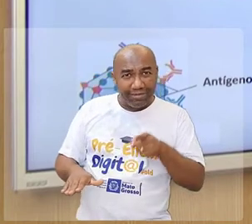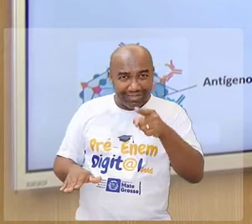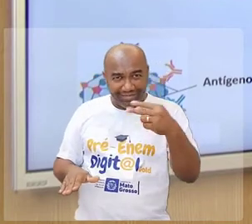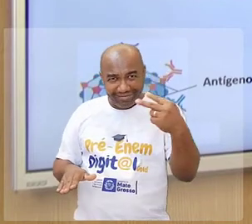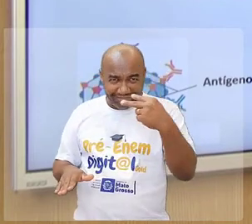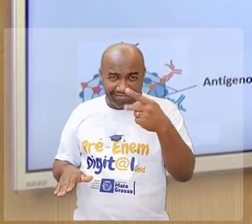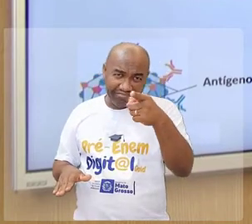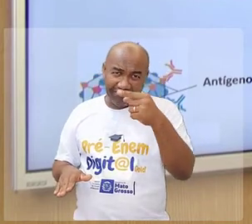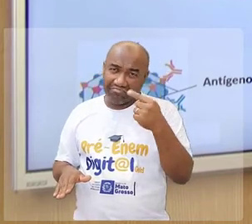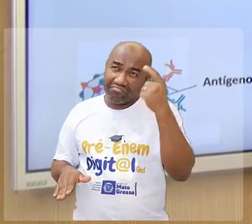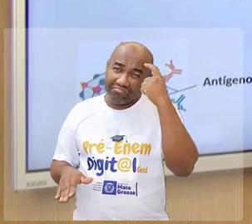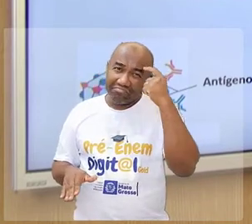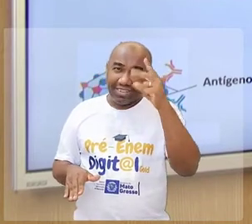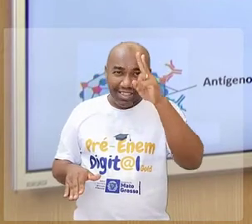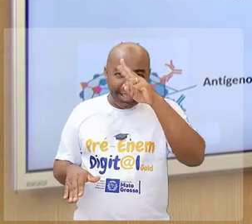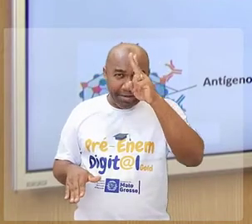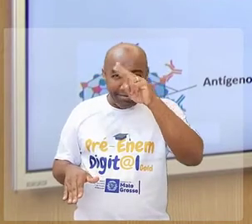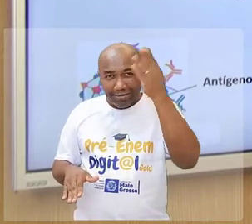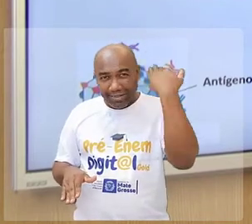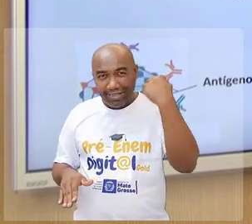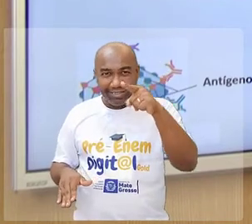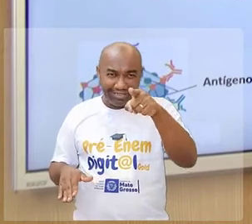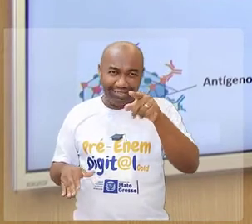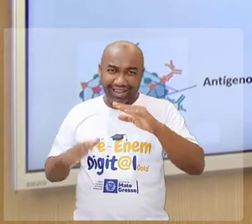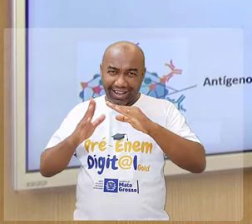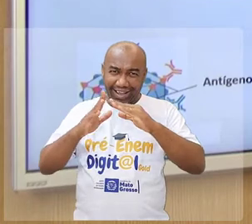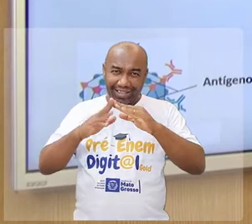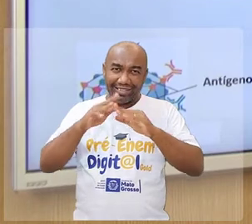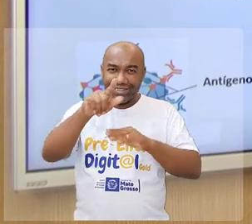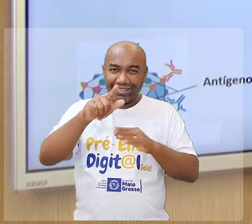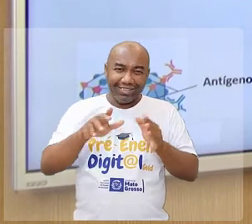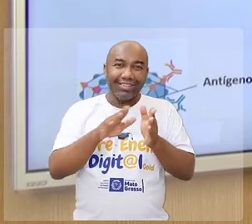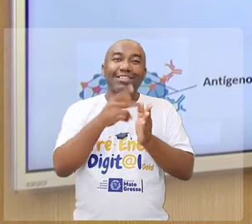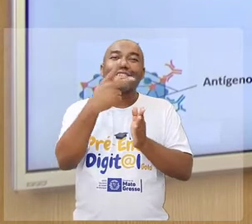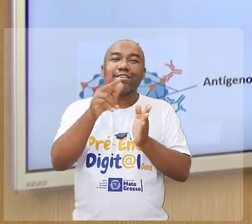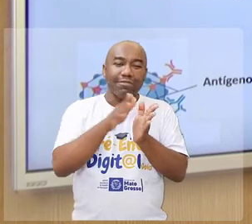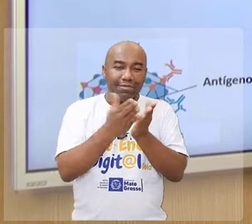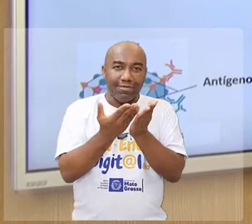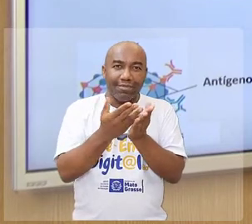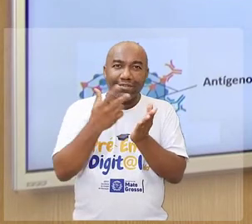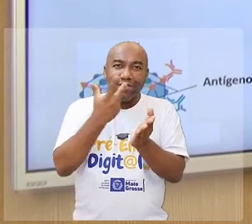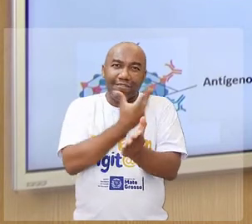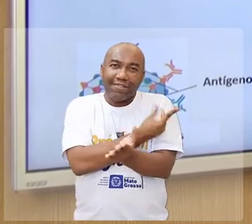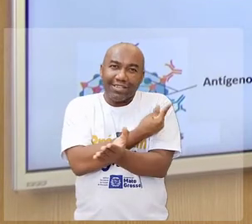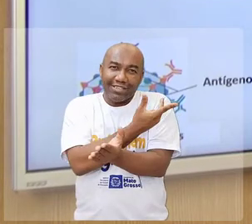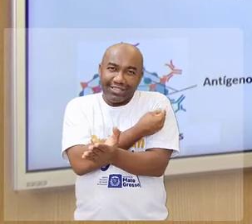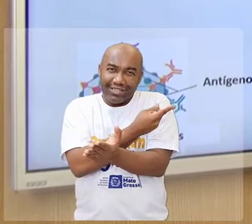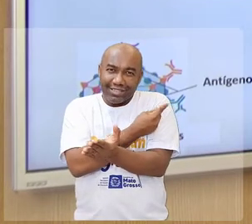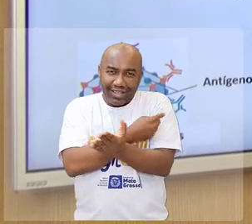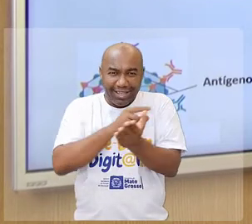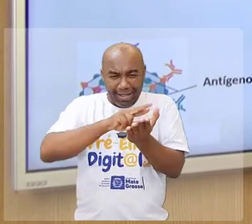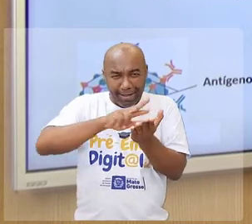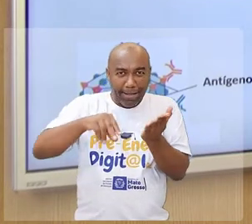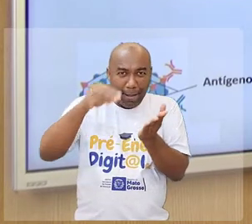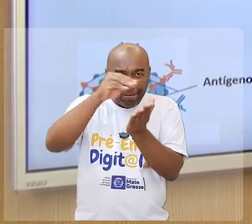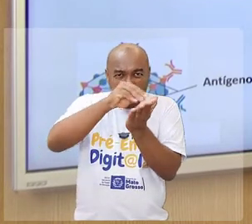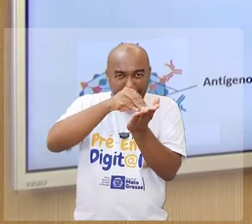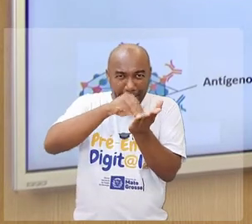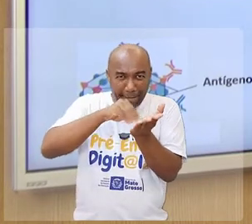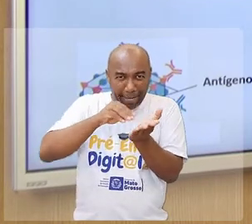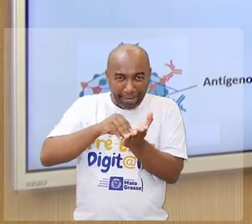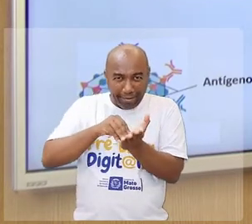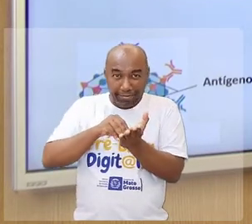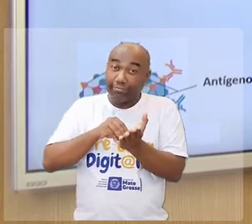agora, com toda certeza, tenha na sua casa um cartão de vacina. Esse cartão de vacina, eu espero que